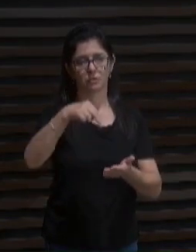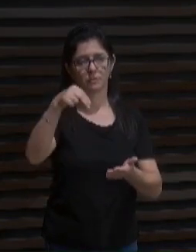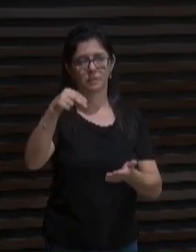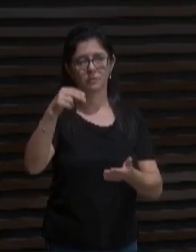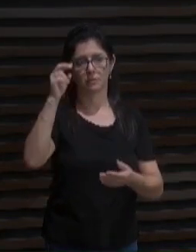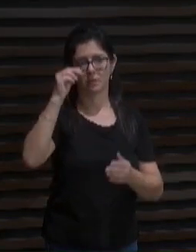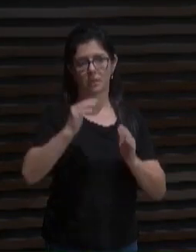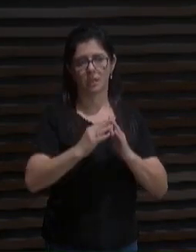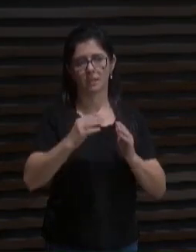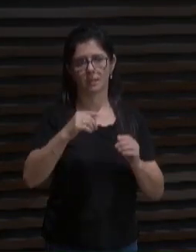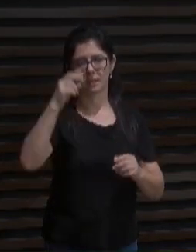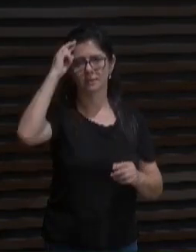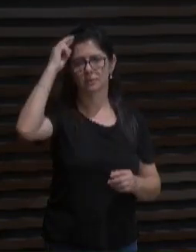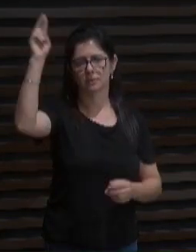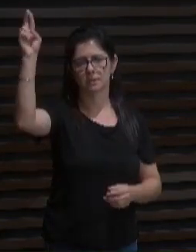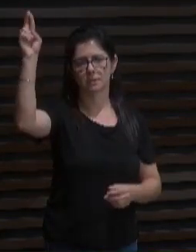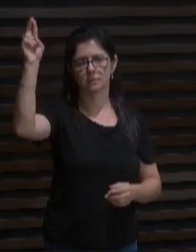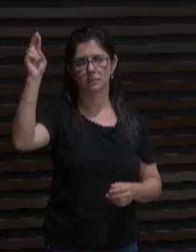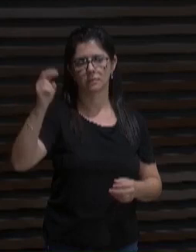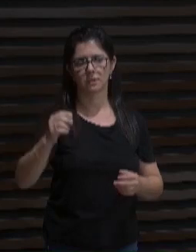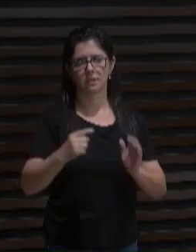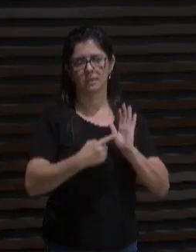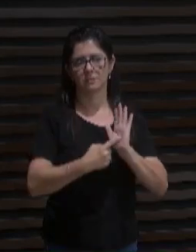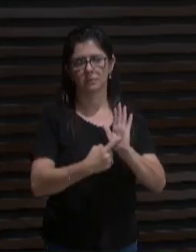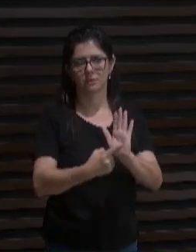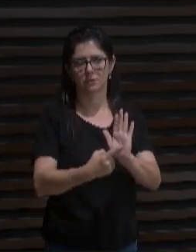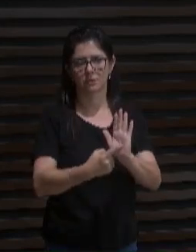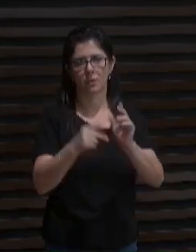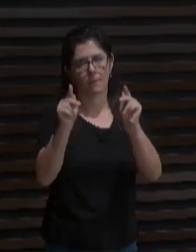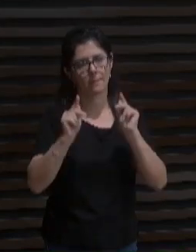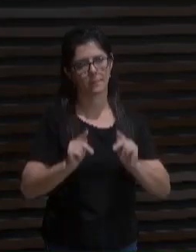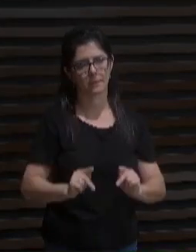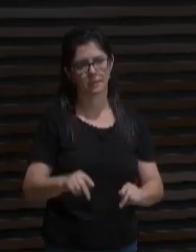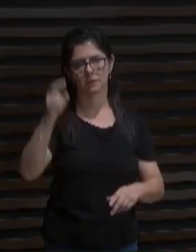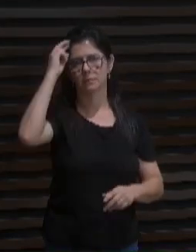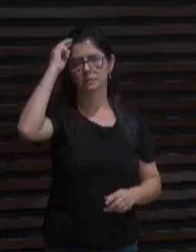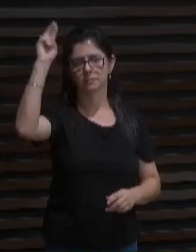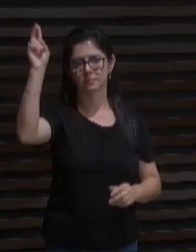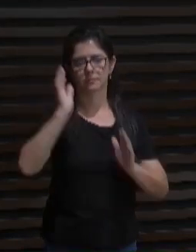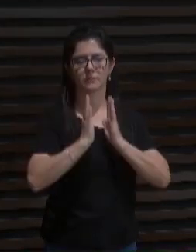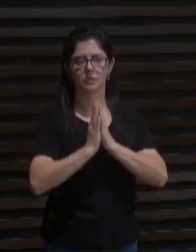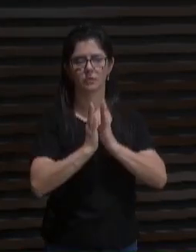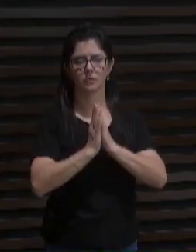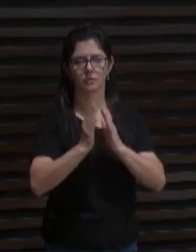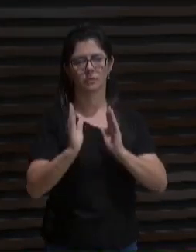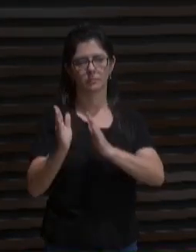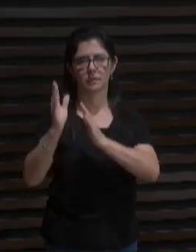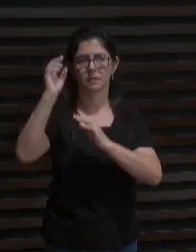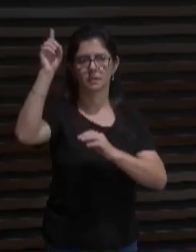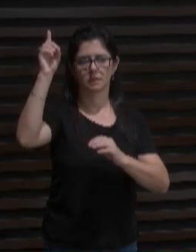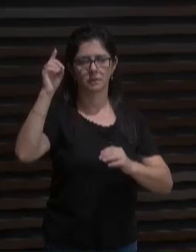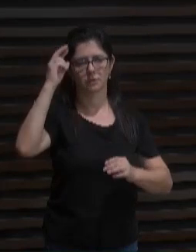Senhor e estendeu-a perante o Senhor e orou perante o Senhor